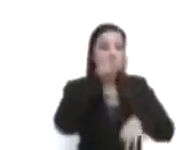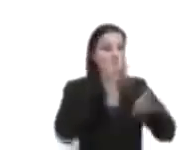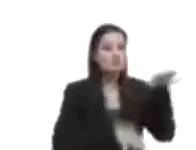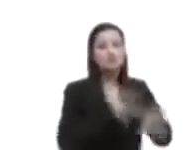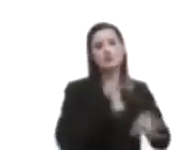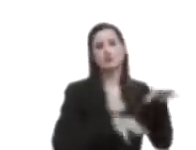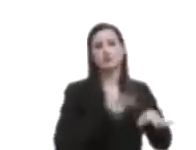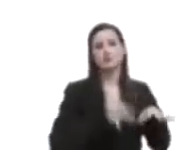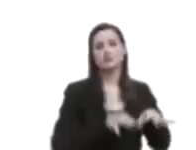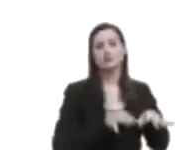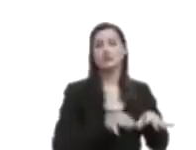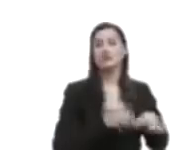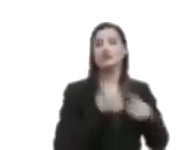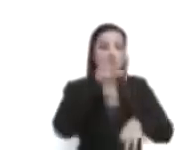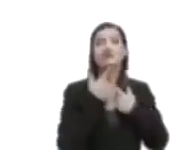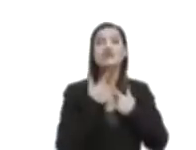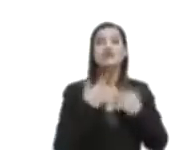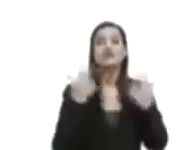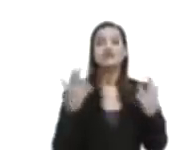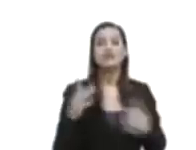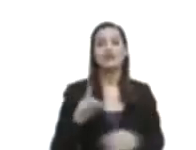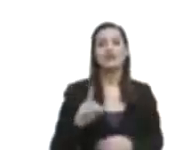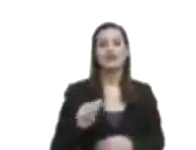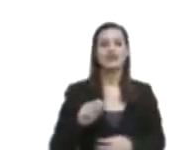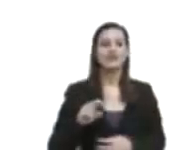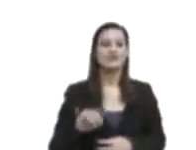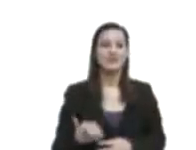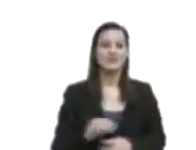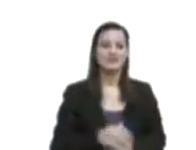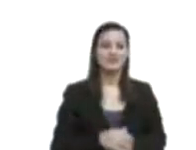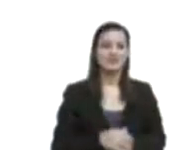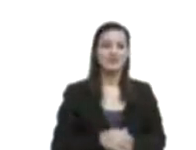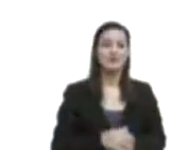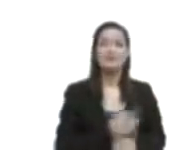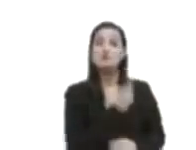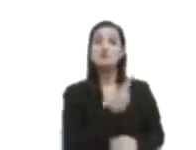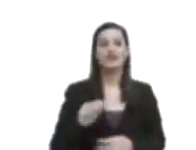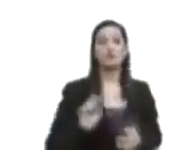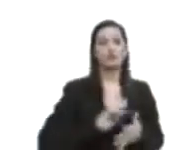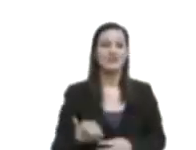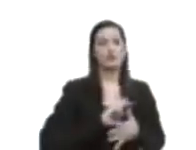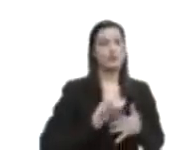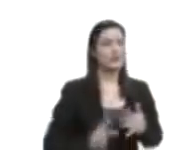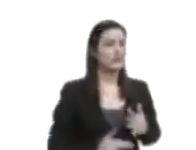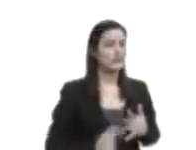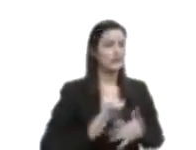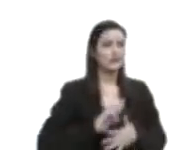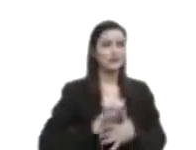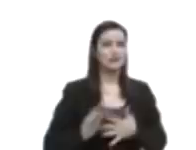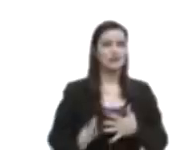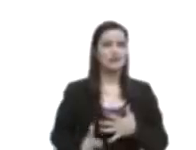Davi. E por último, a última característica dele, ele